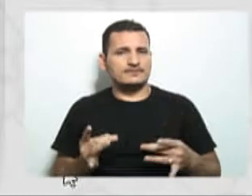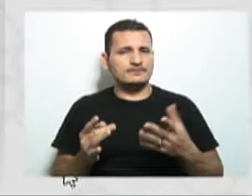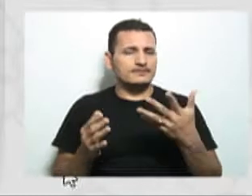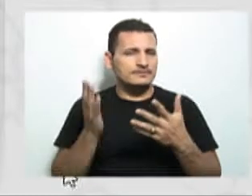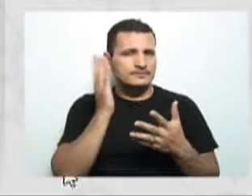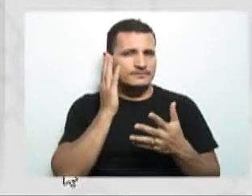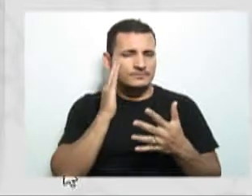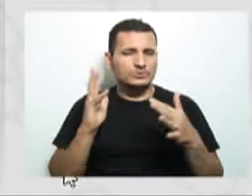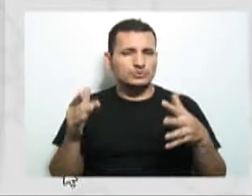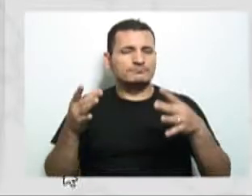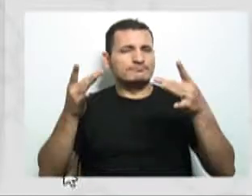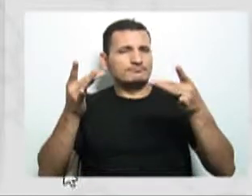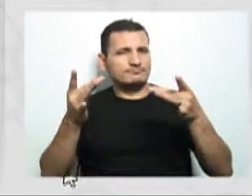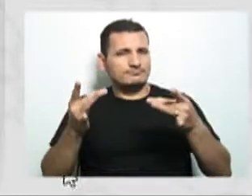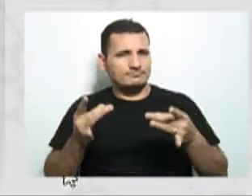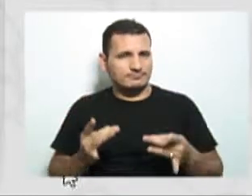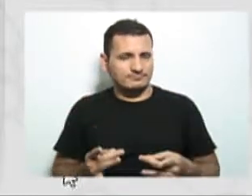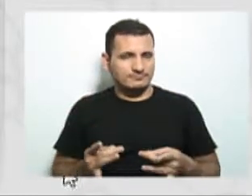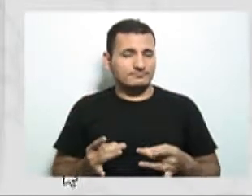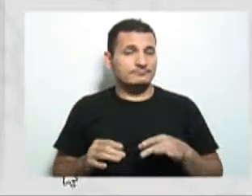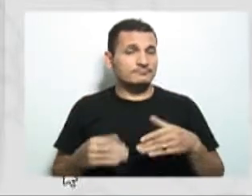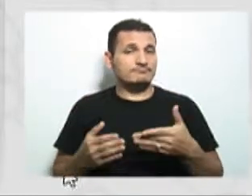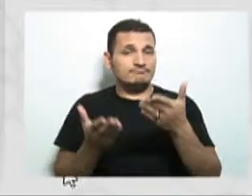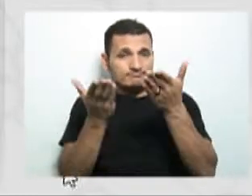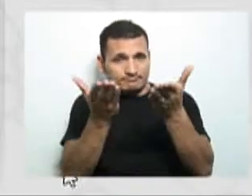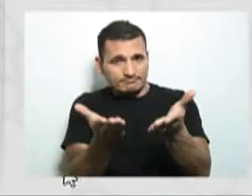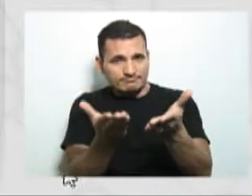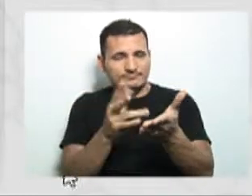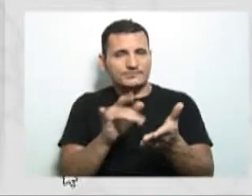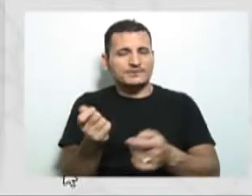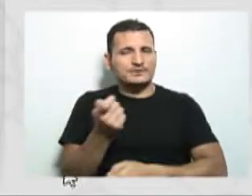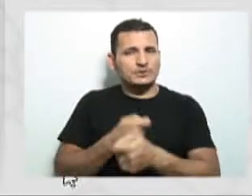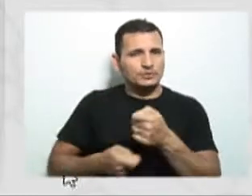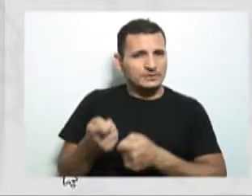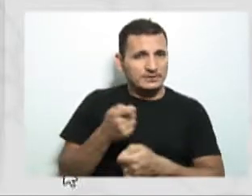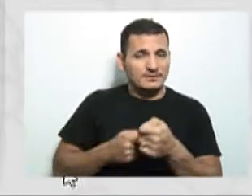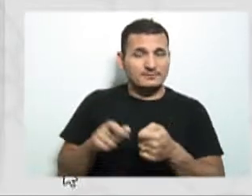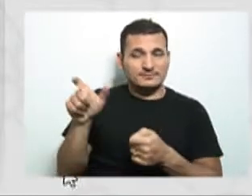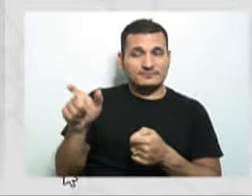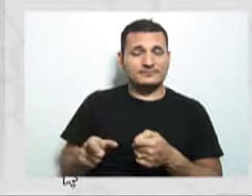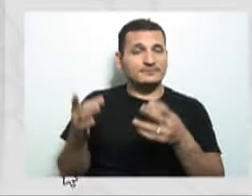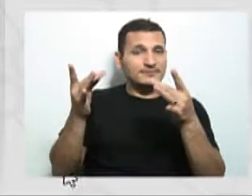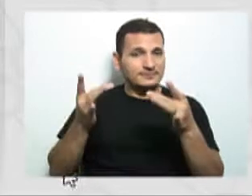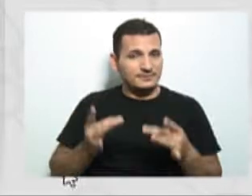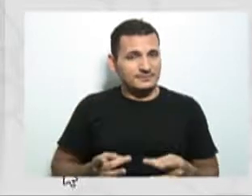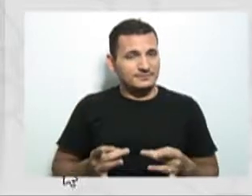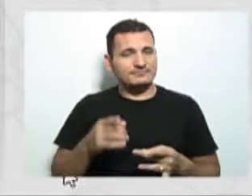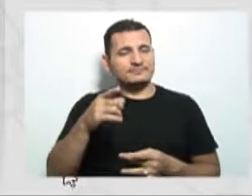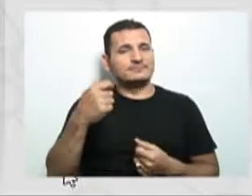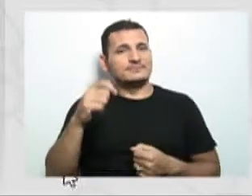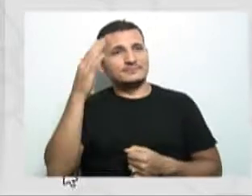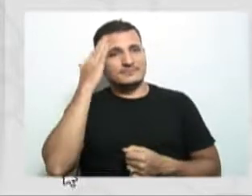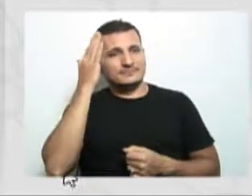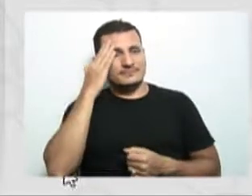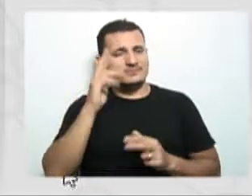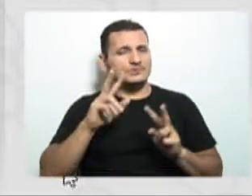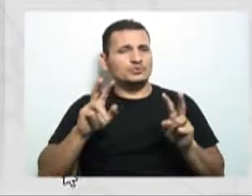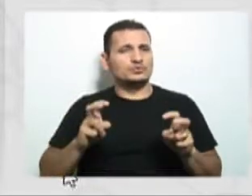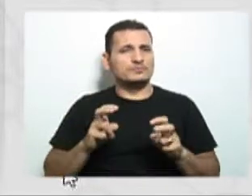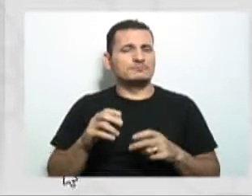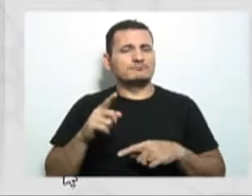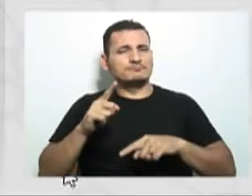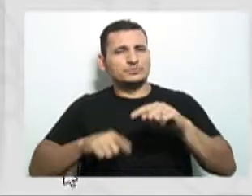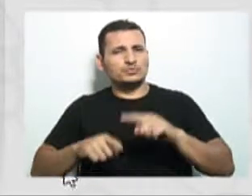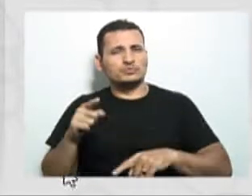mínimos detalhes, né? Tudo. Então, para você que vai negociar com o negociador detalhista, entenda tudo sobre o